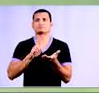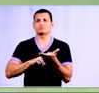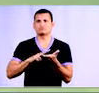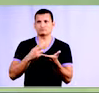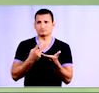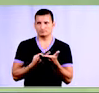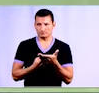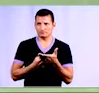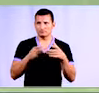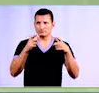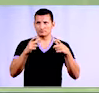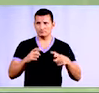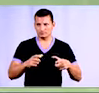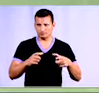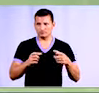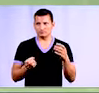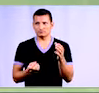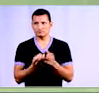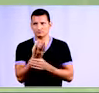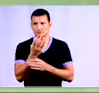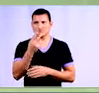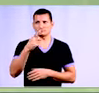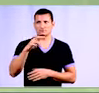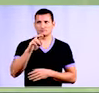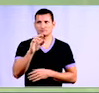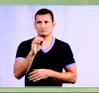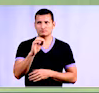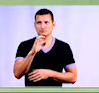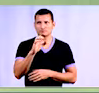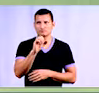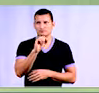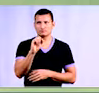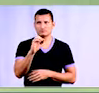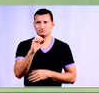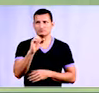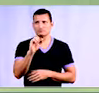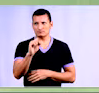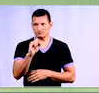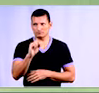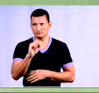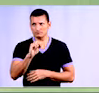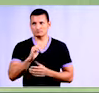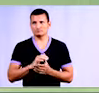os endereços gerados pelos processos quando